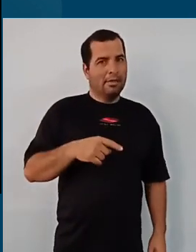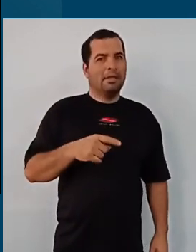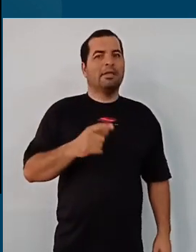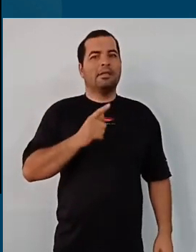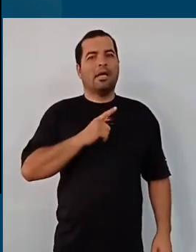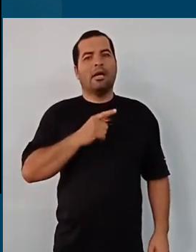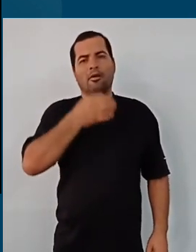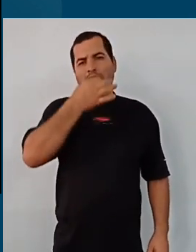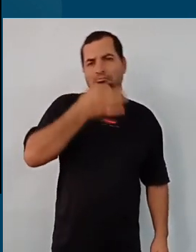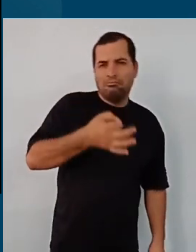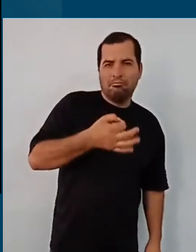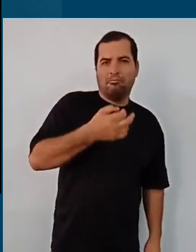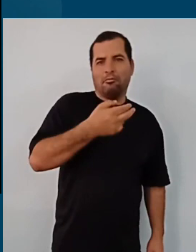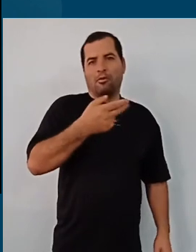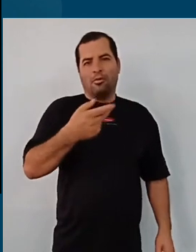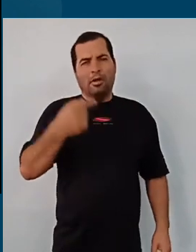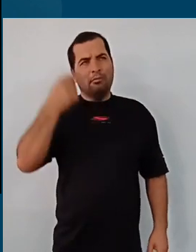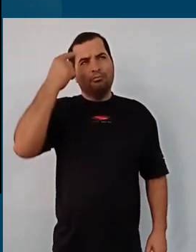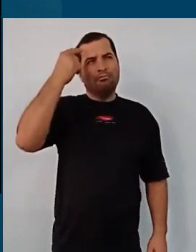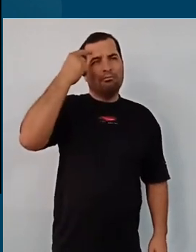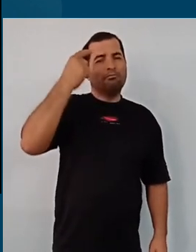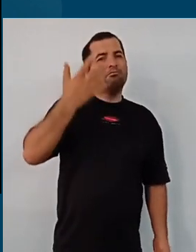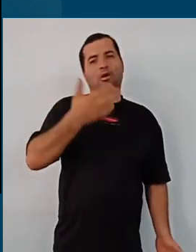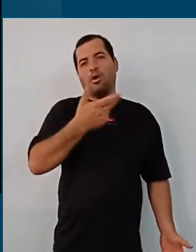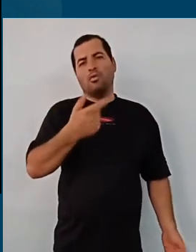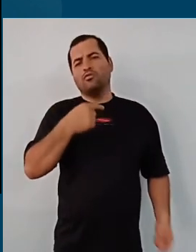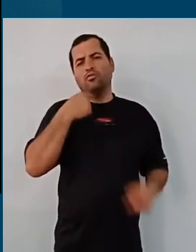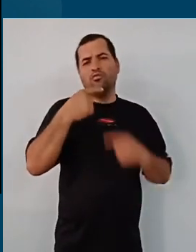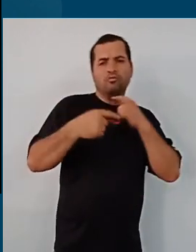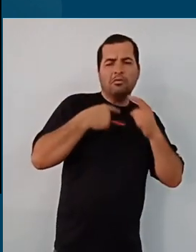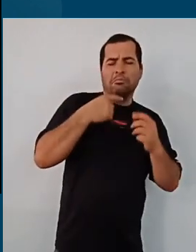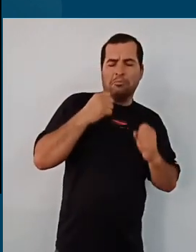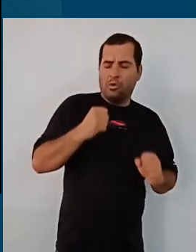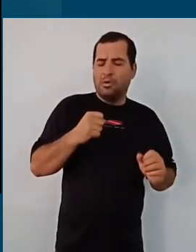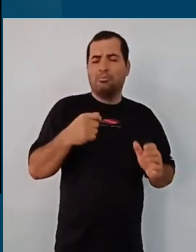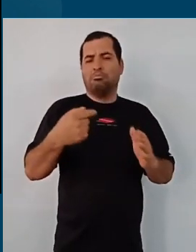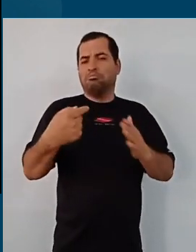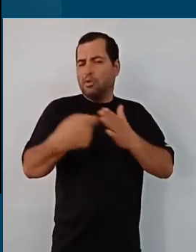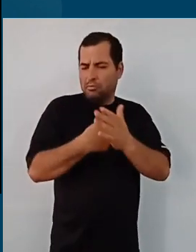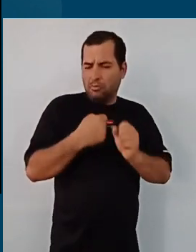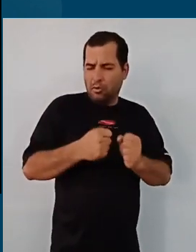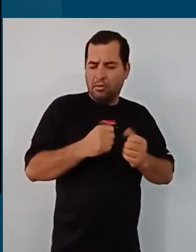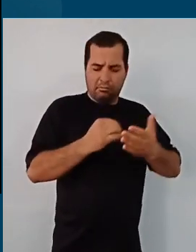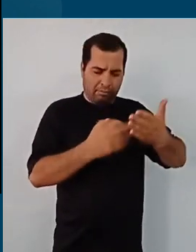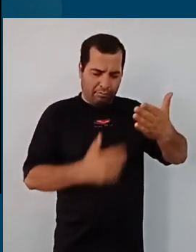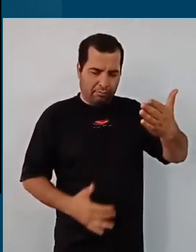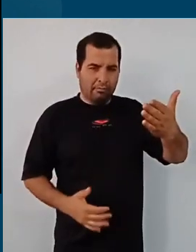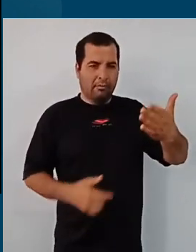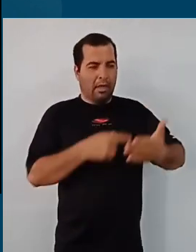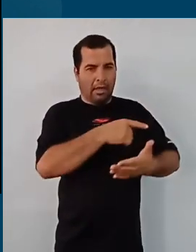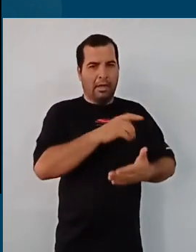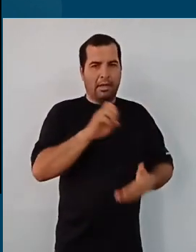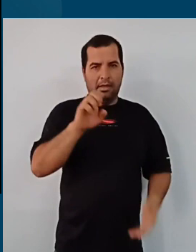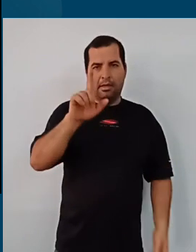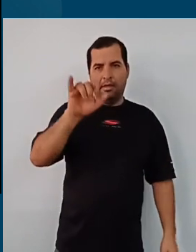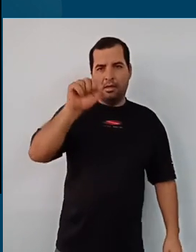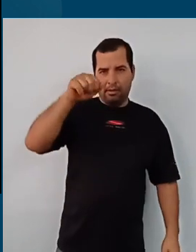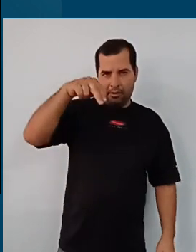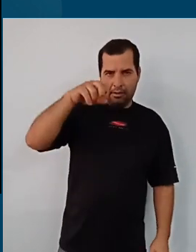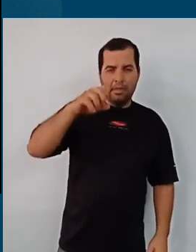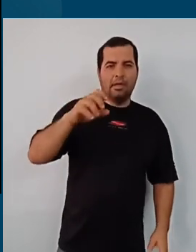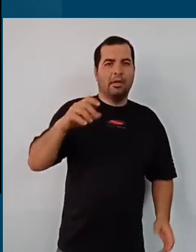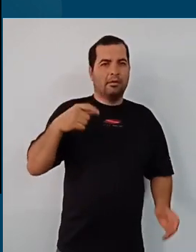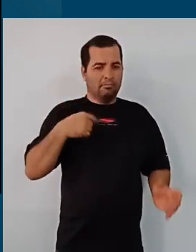tragam suas sugestões, considerações, dúvidas, perguntas no chat, que a Eliane vai ajudar a gente